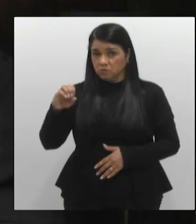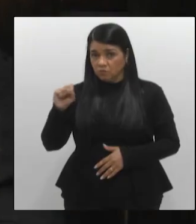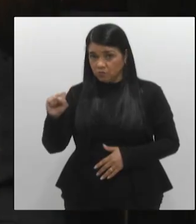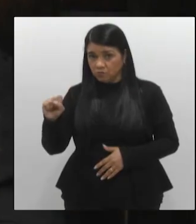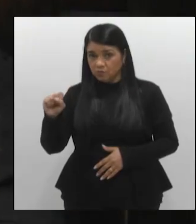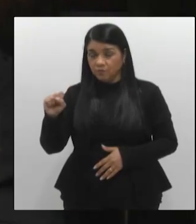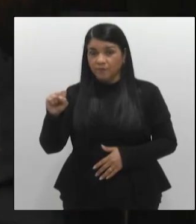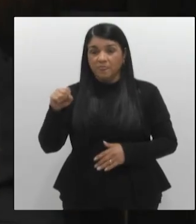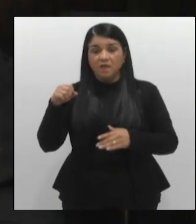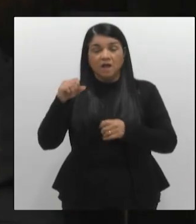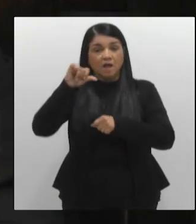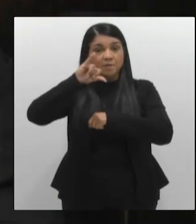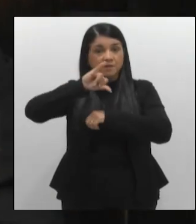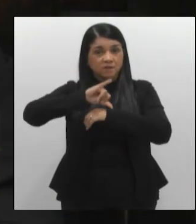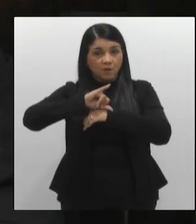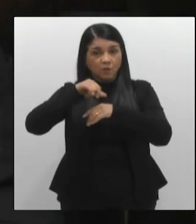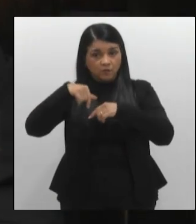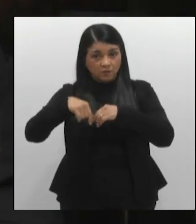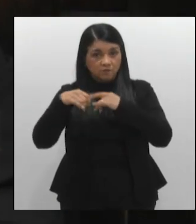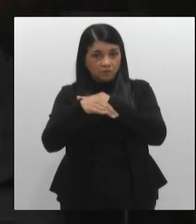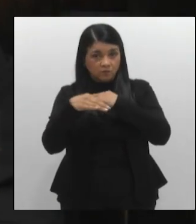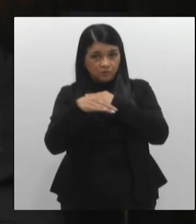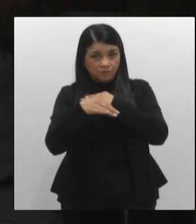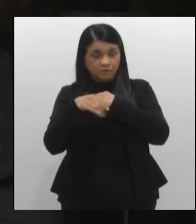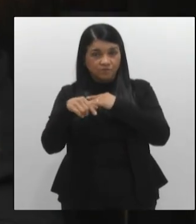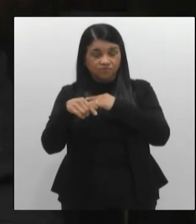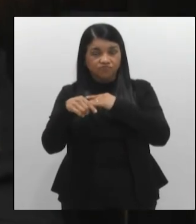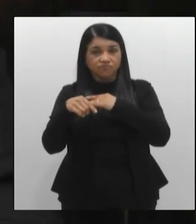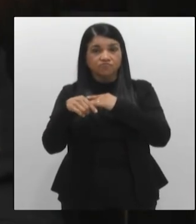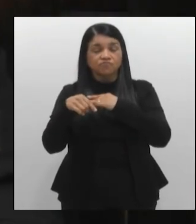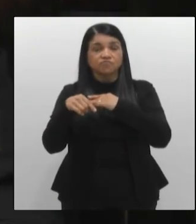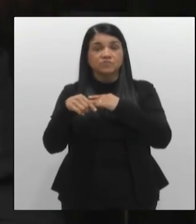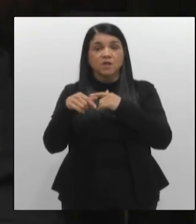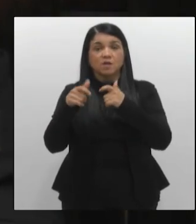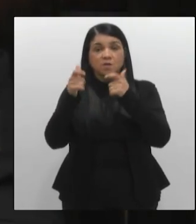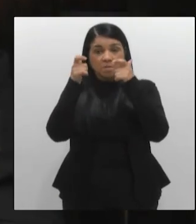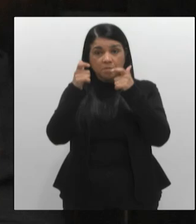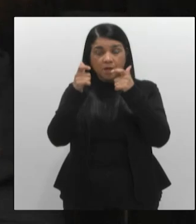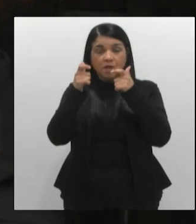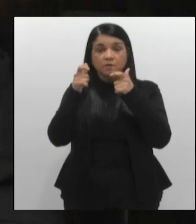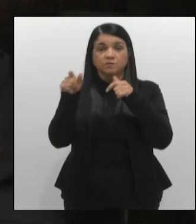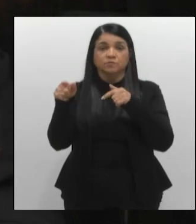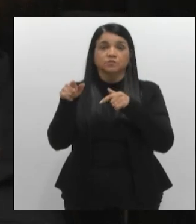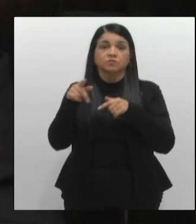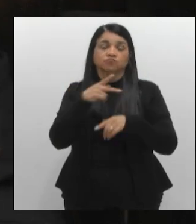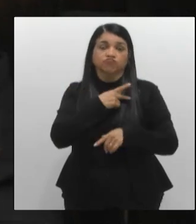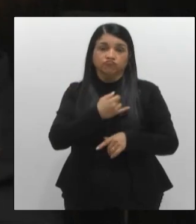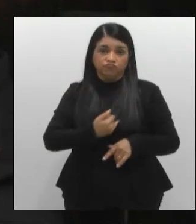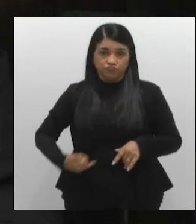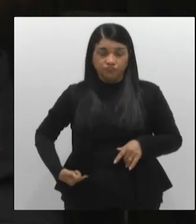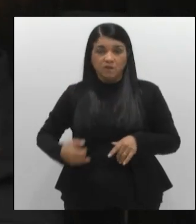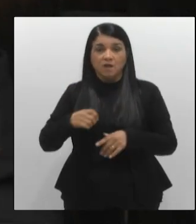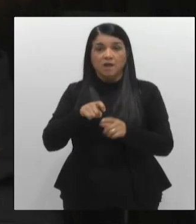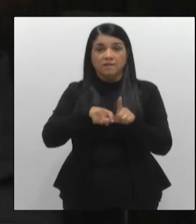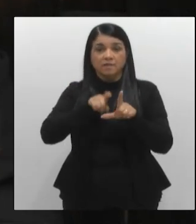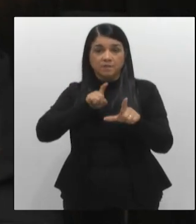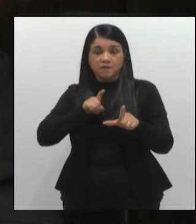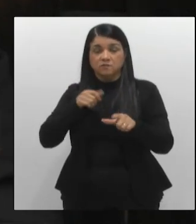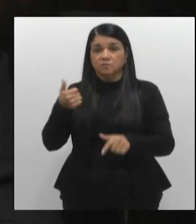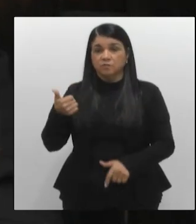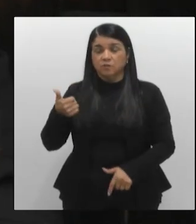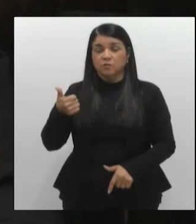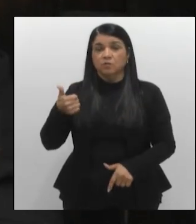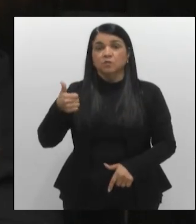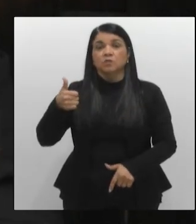essa capital foi capital de Império Europeu, a independência de 1822, o fim da